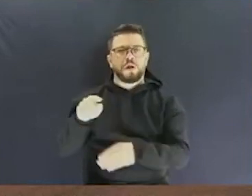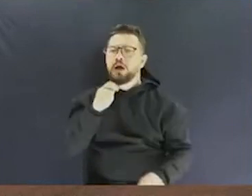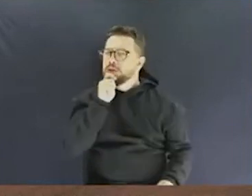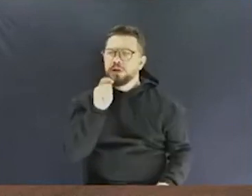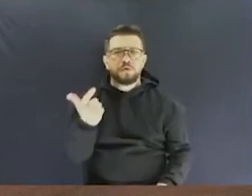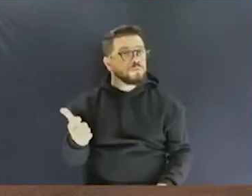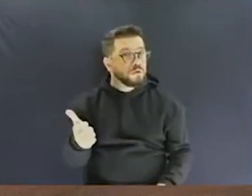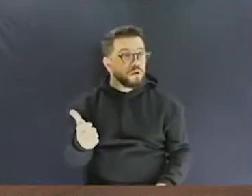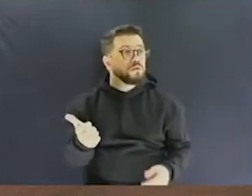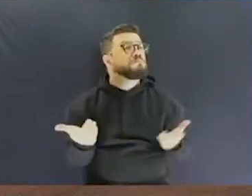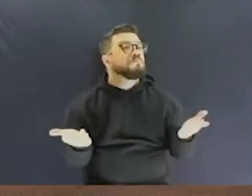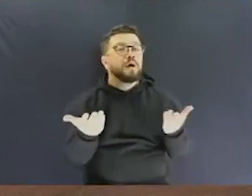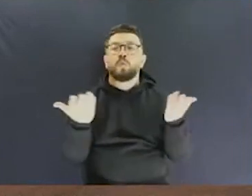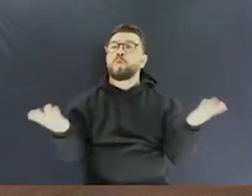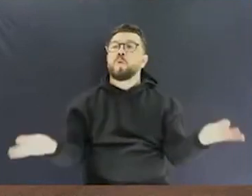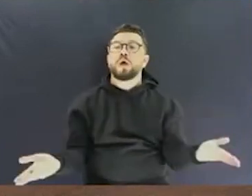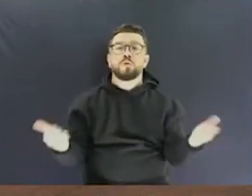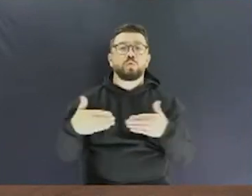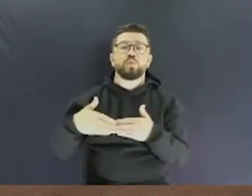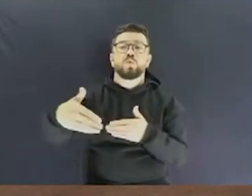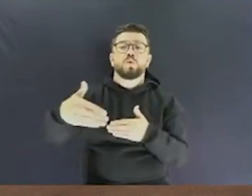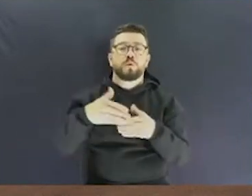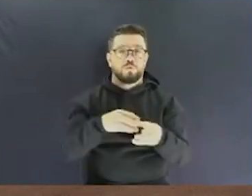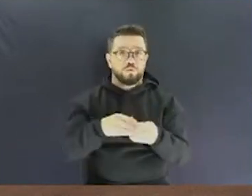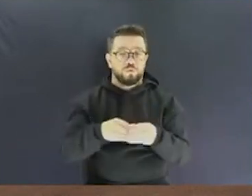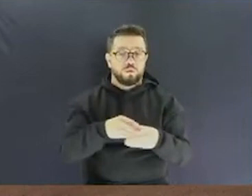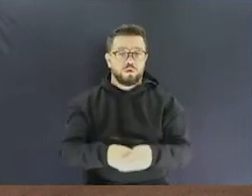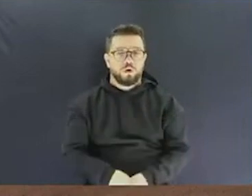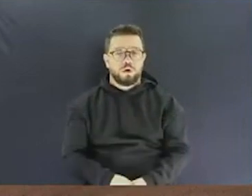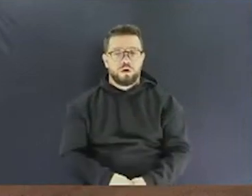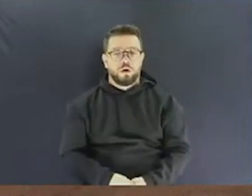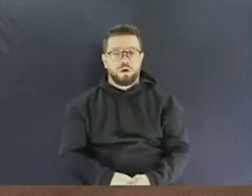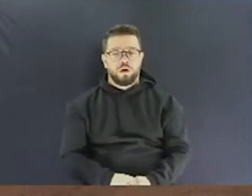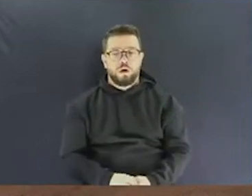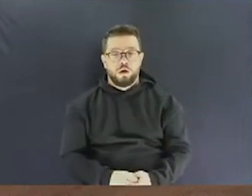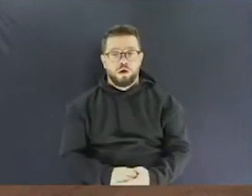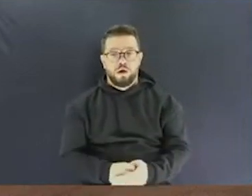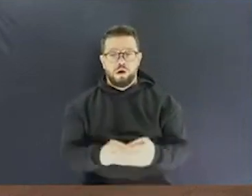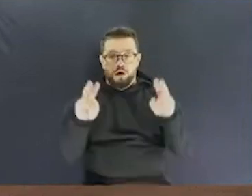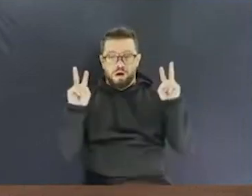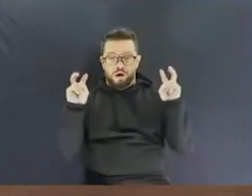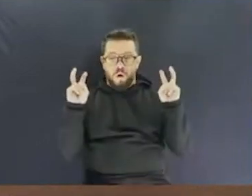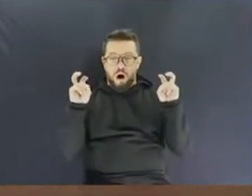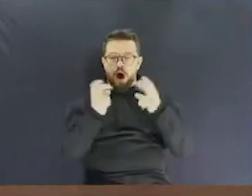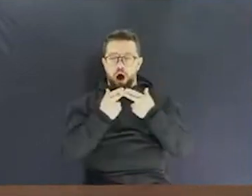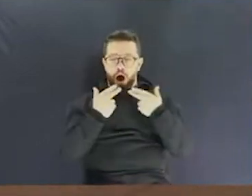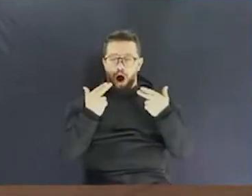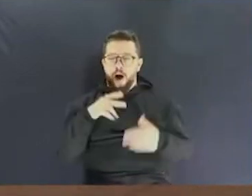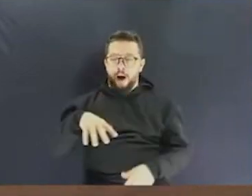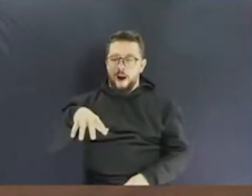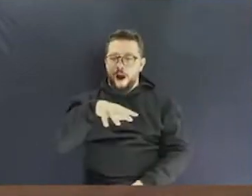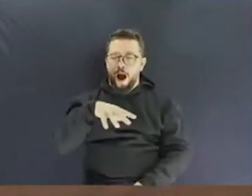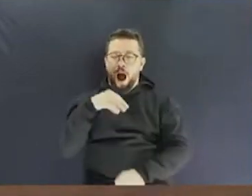de acontecer. Em relação também às questões habitacionais que estão apontadas ali, na cidade de Curitiba, nós temos algumas questões que seria. A